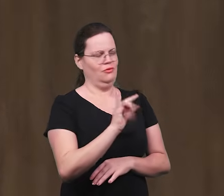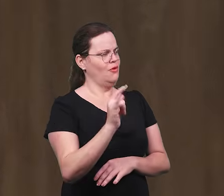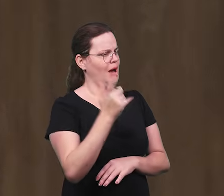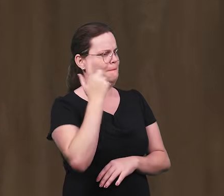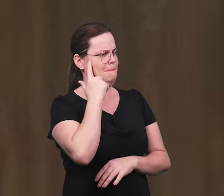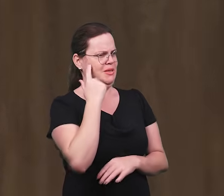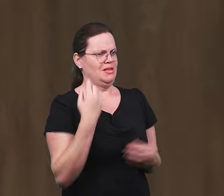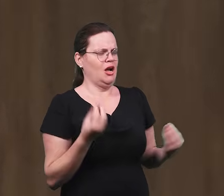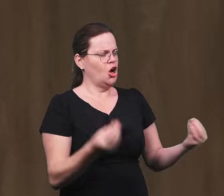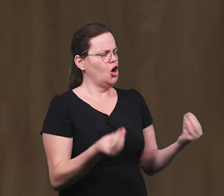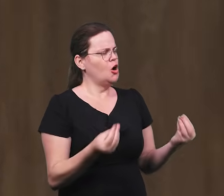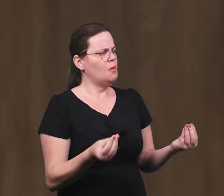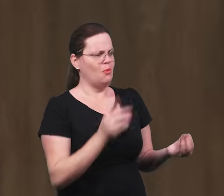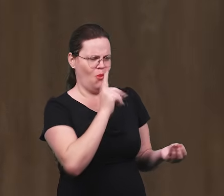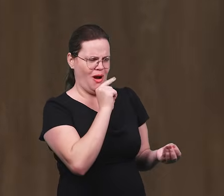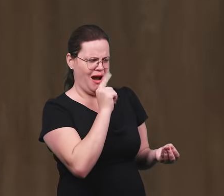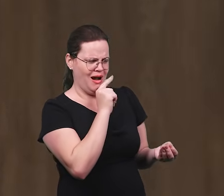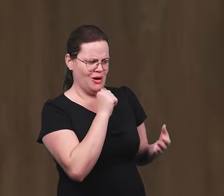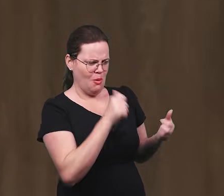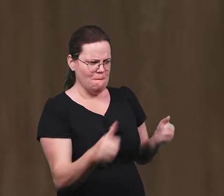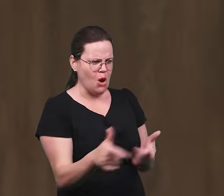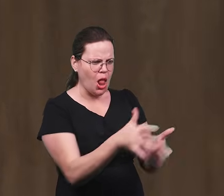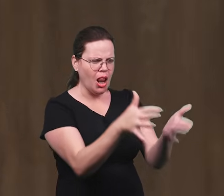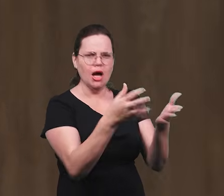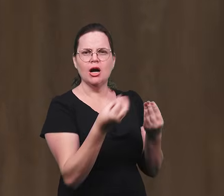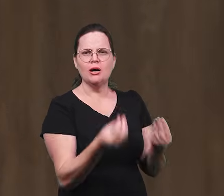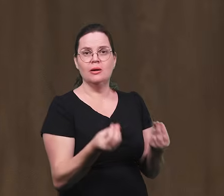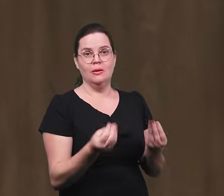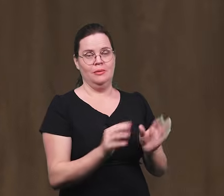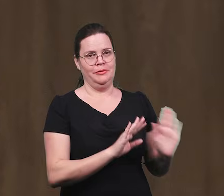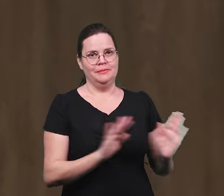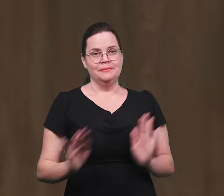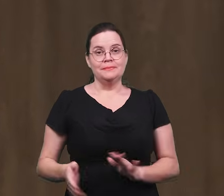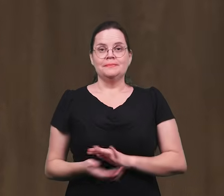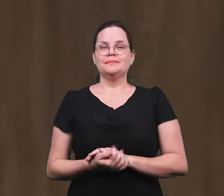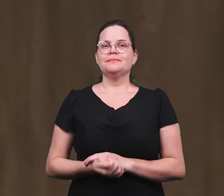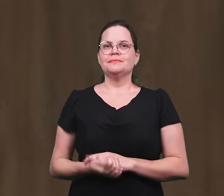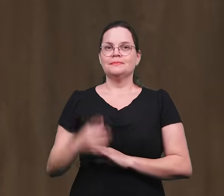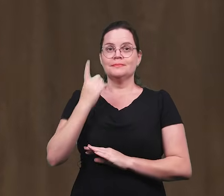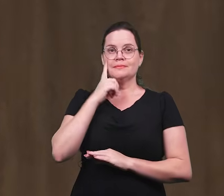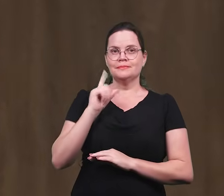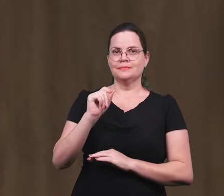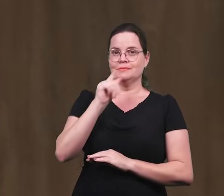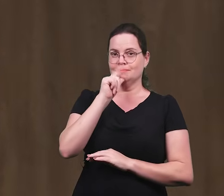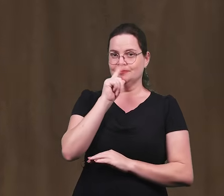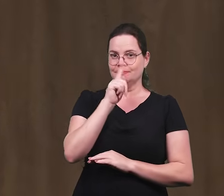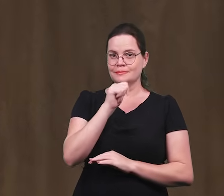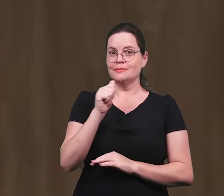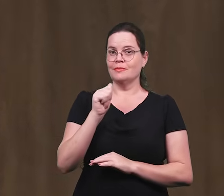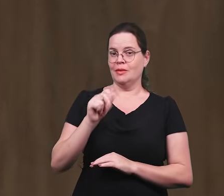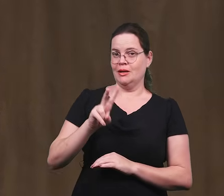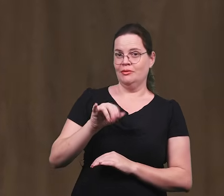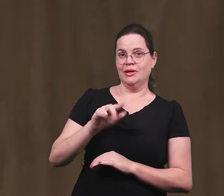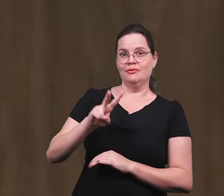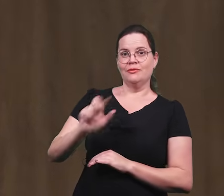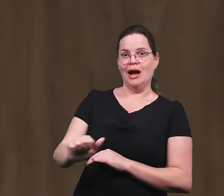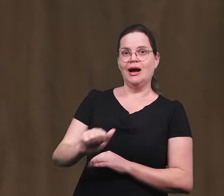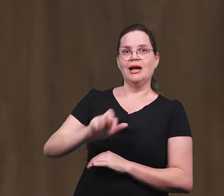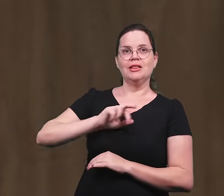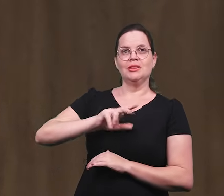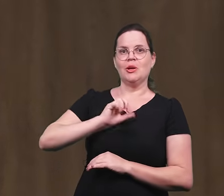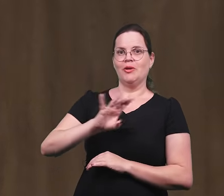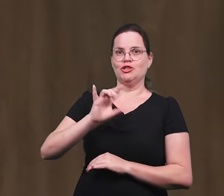né? Aqui, pensando aqui, que água que é essa? E aqui, né, Eveline, a gente vê que essa água viva é algo que